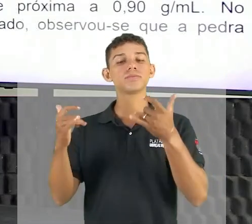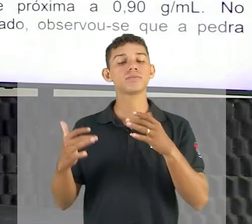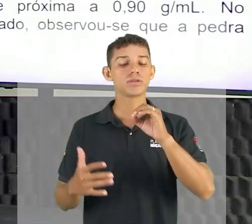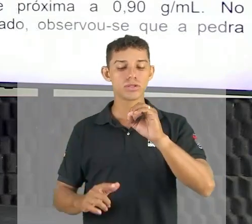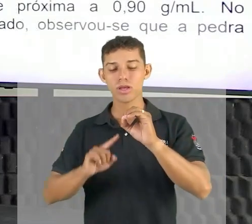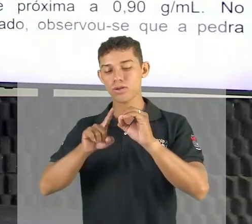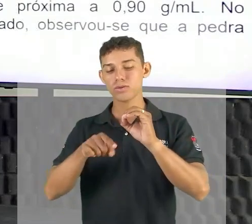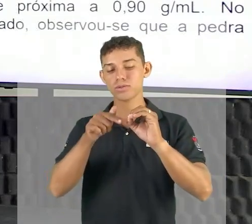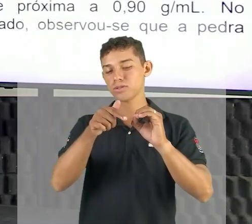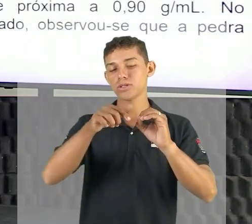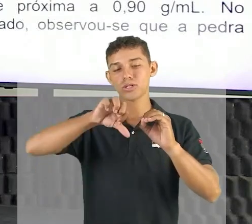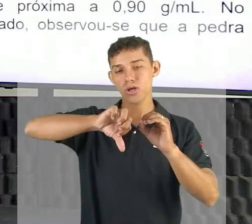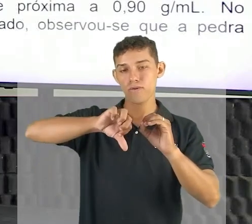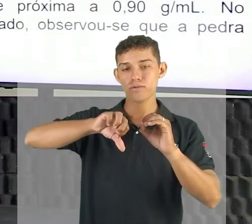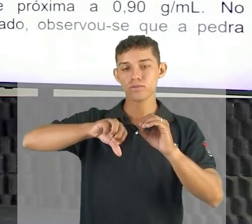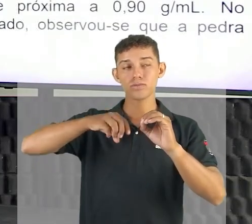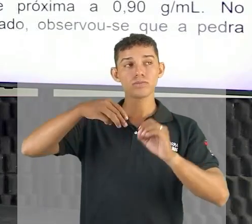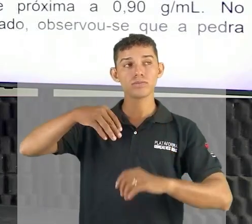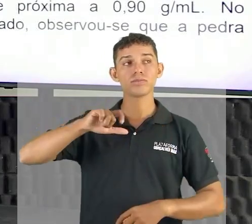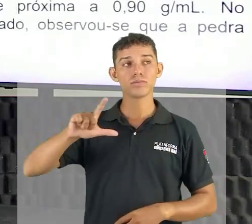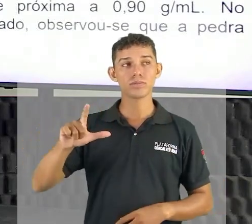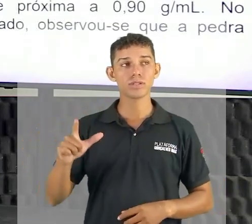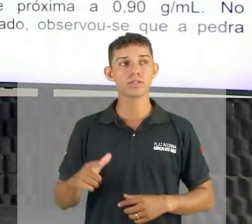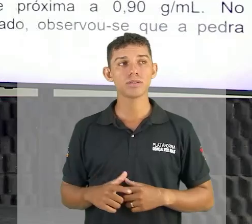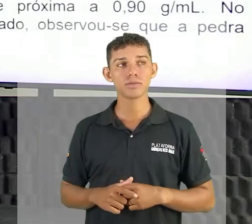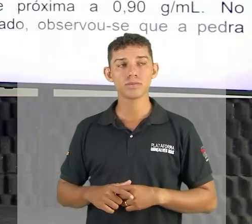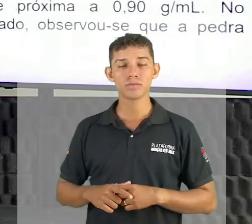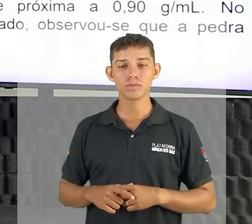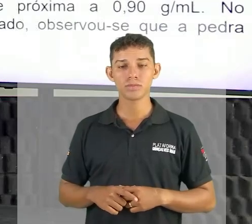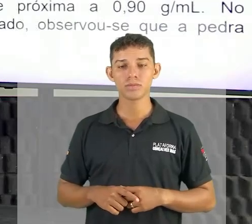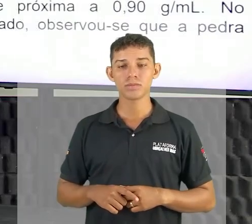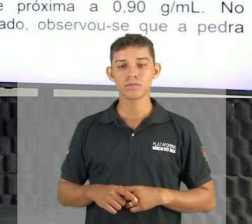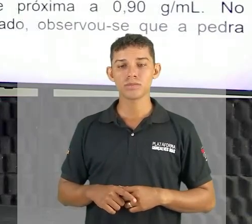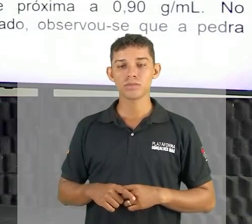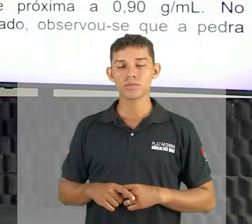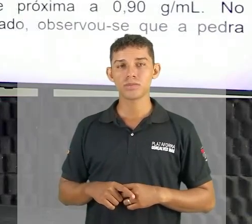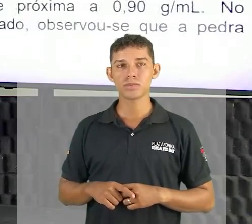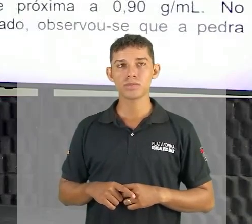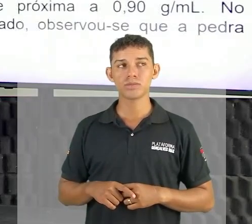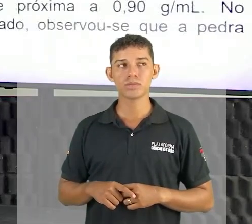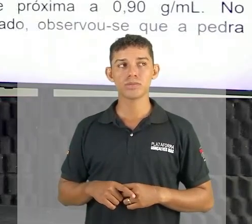que é 0,79 gramas em cada mililitro.